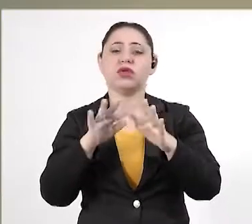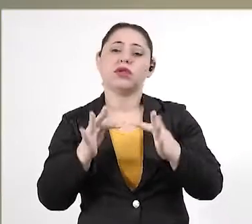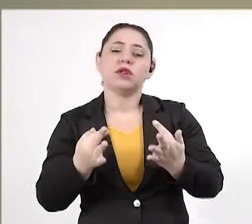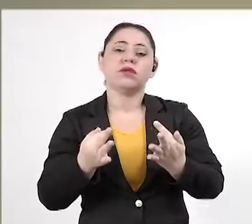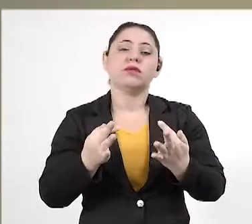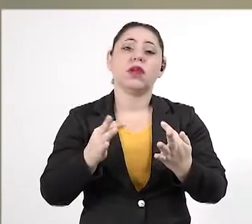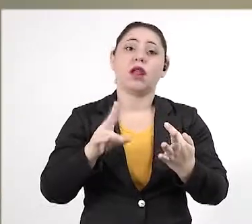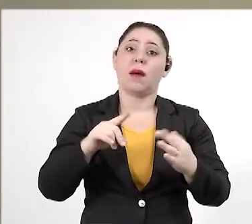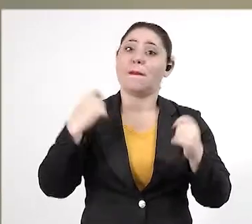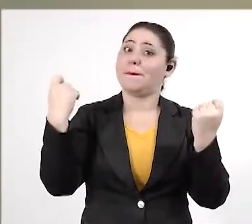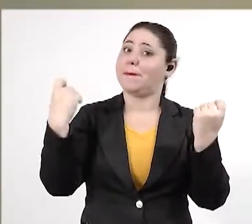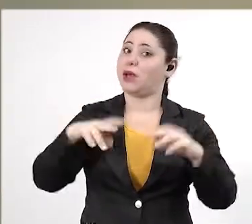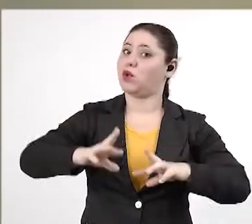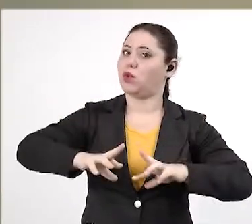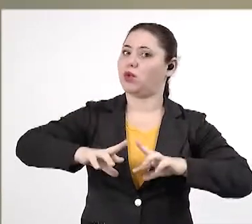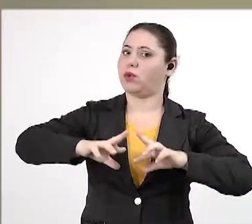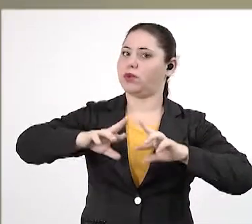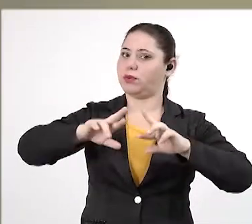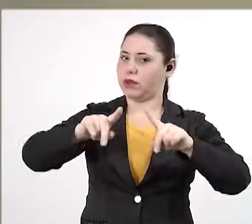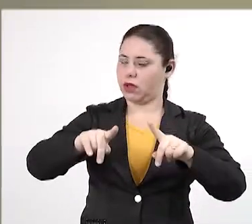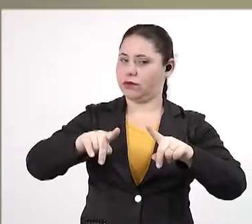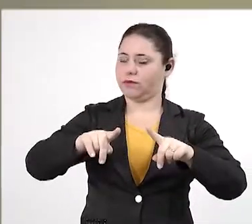Então, enquanto nós não tivermos